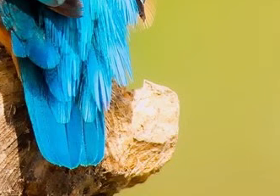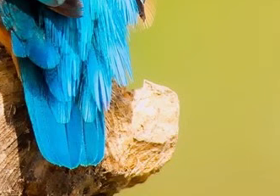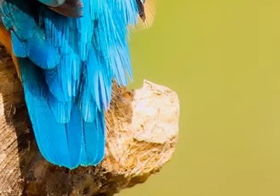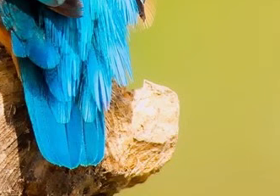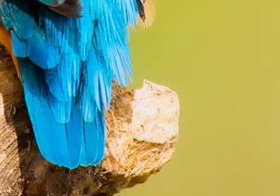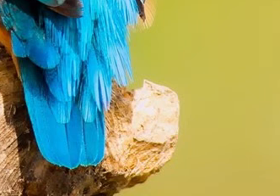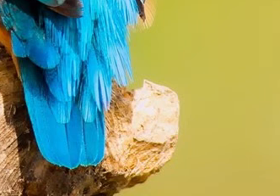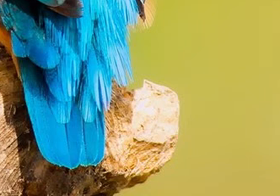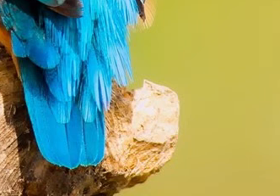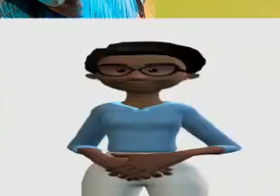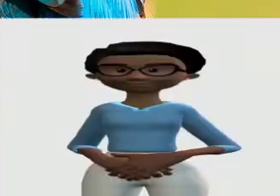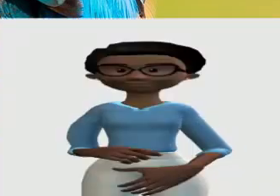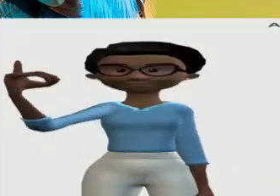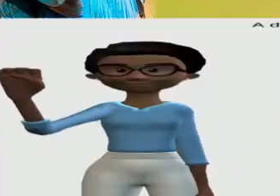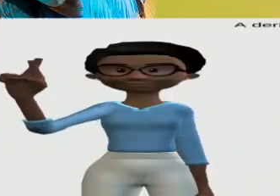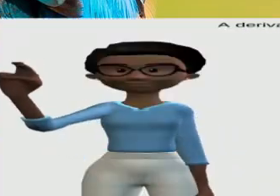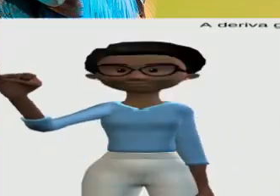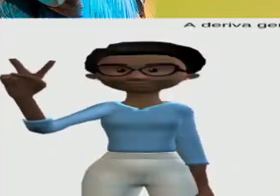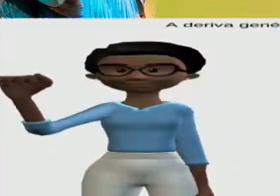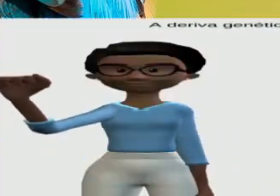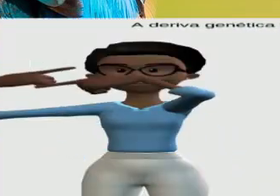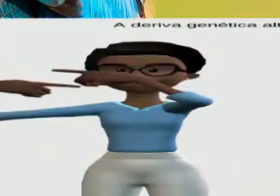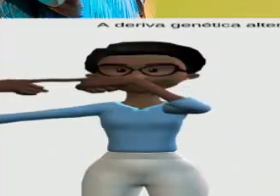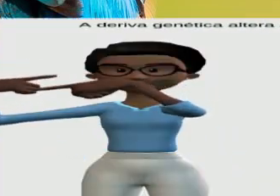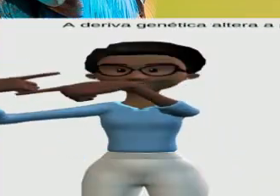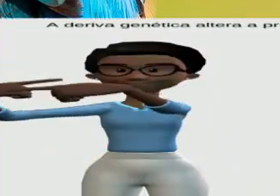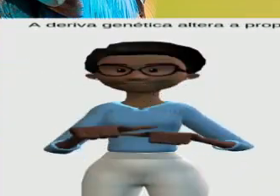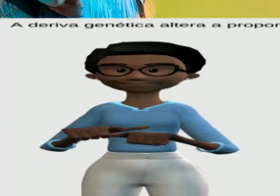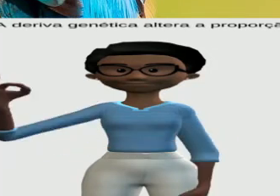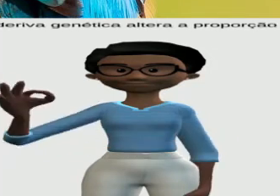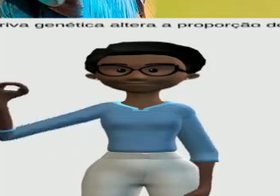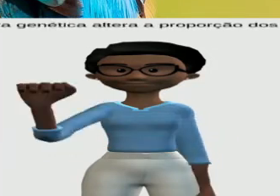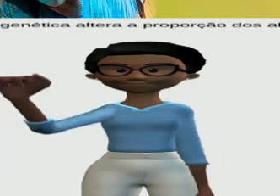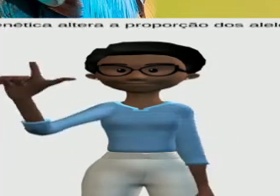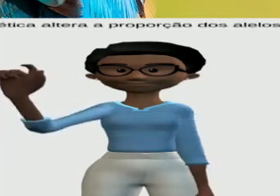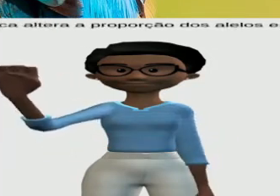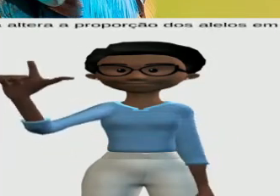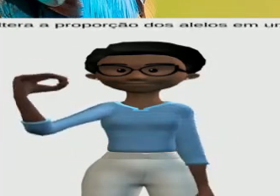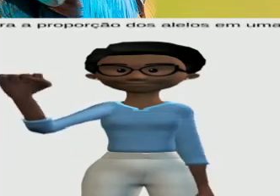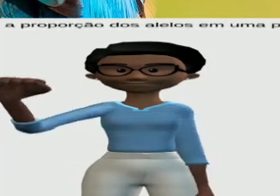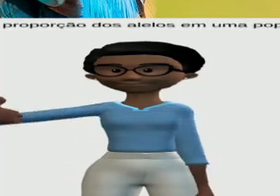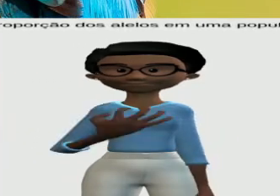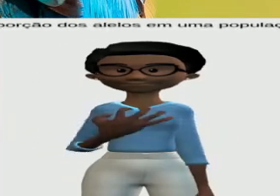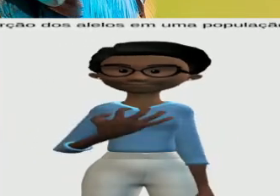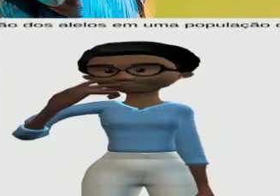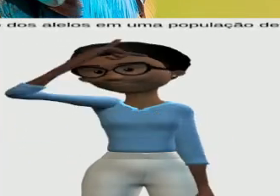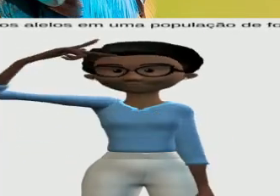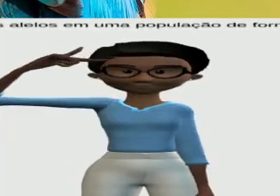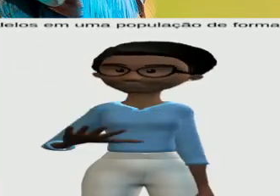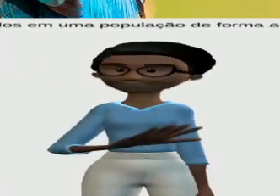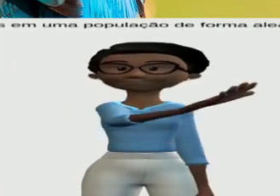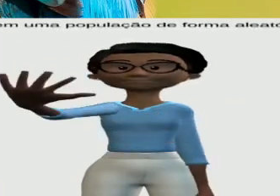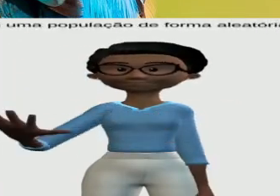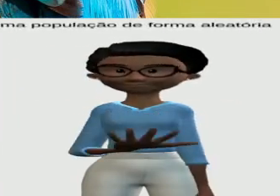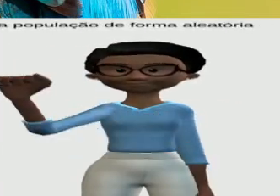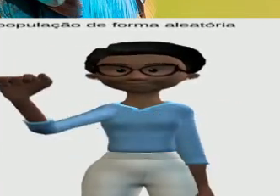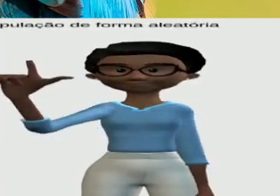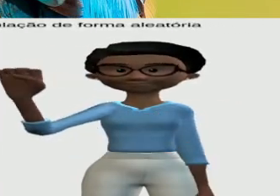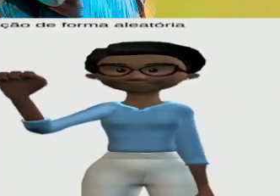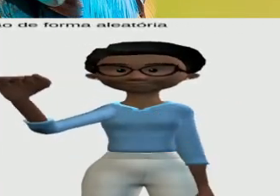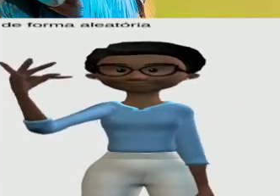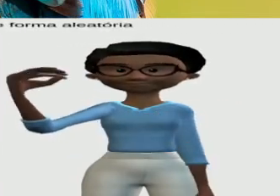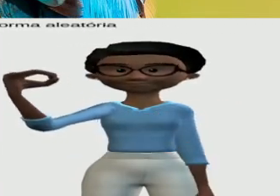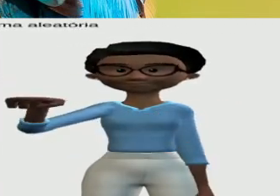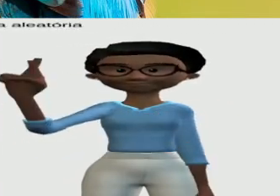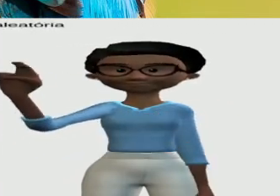fundo está desfocado. A deriva genética altera a proporção dos alelos em uma população de